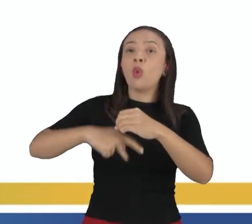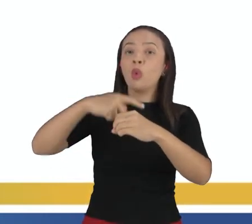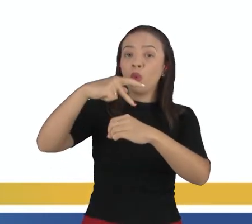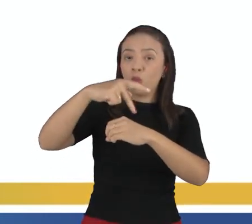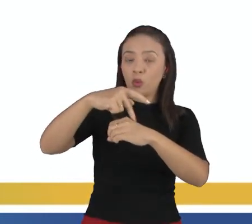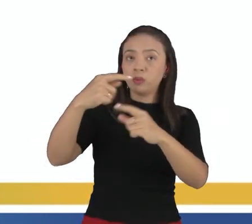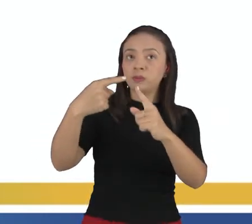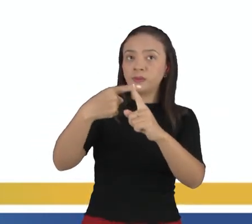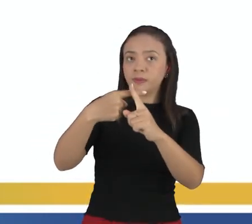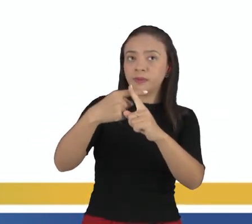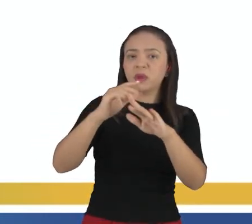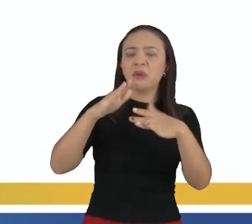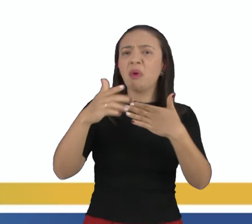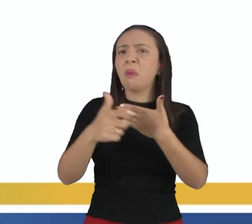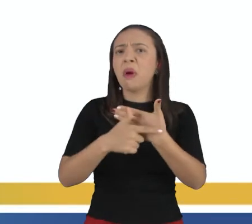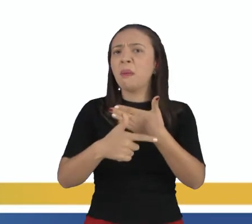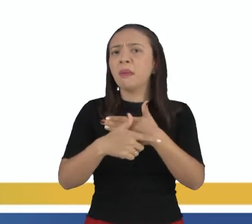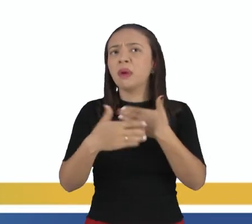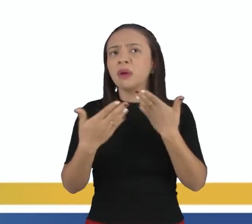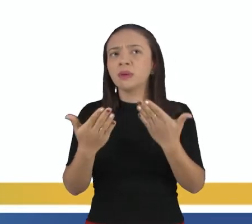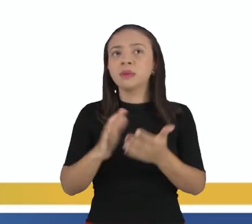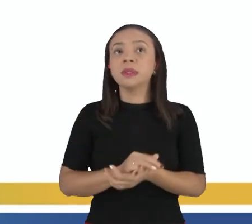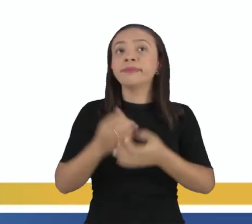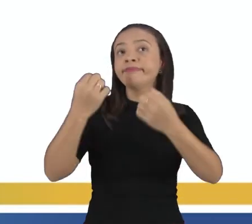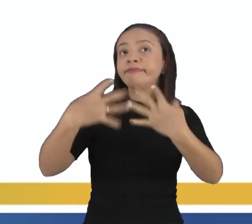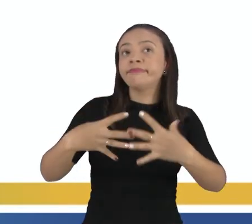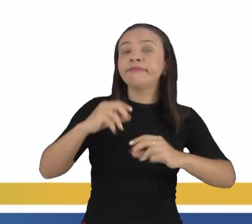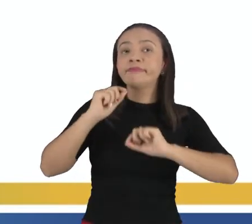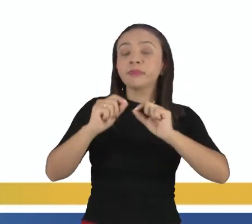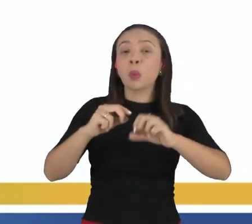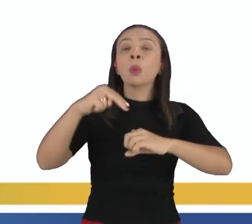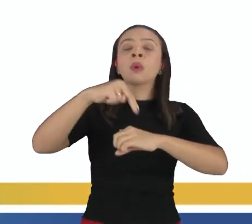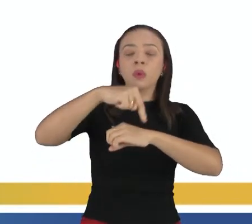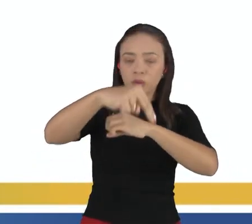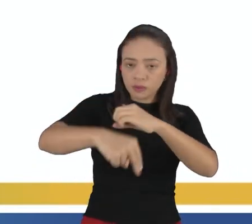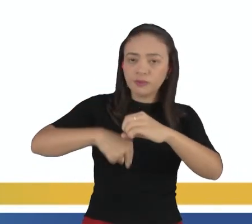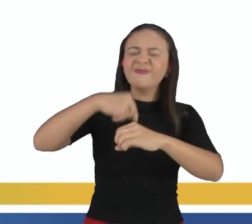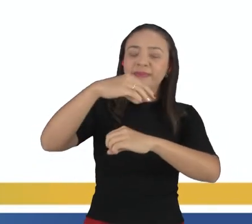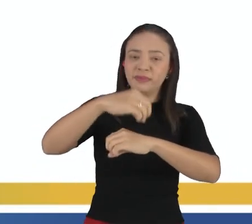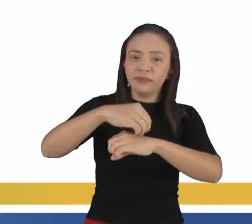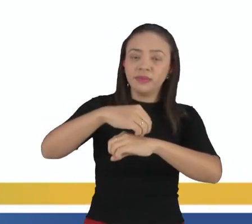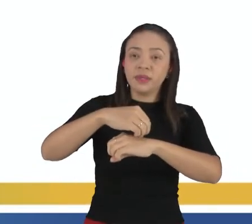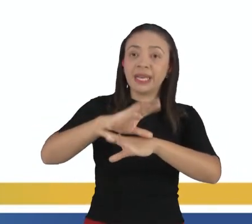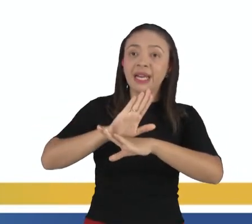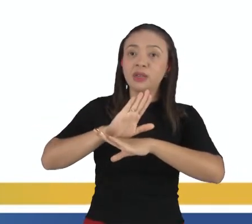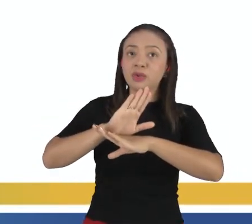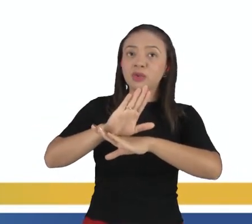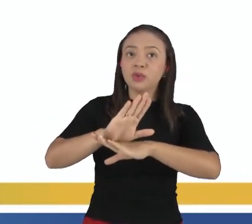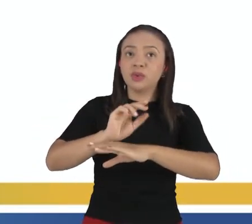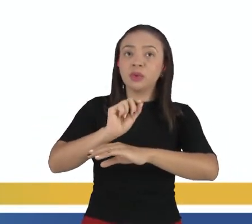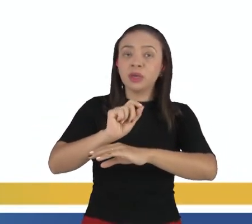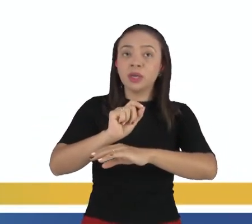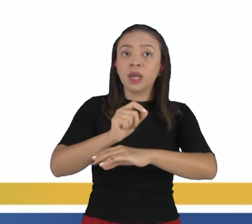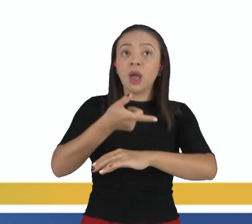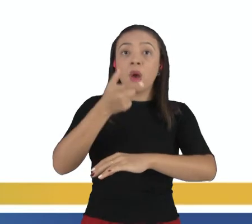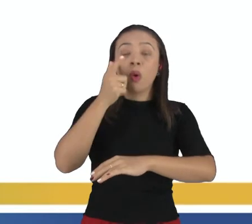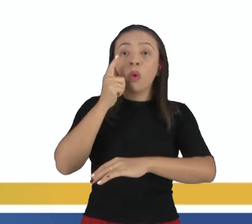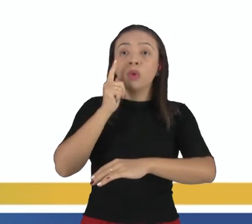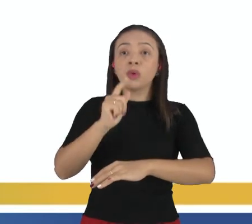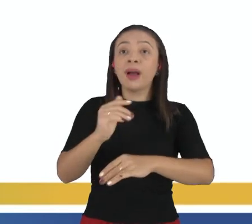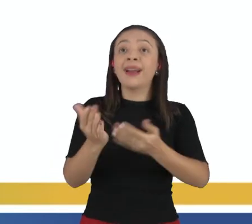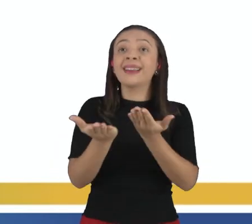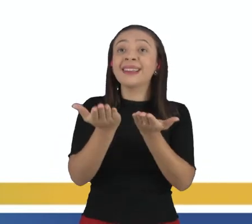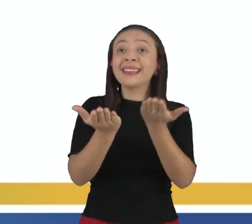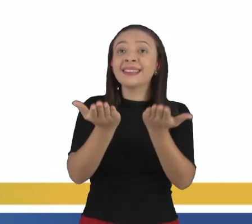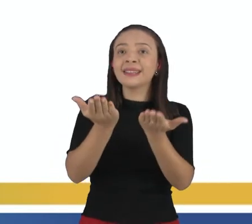né, dessa partícula? Então, ele vem dizer que os nêutrons, ele vai garantir a estabilidade do